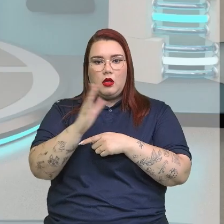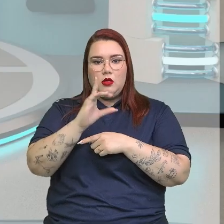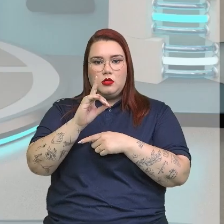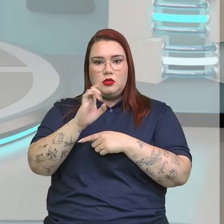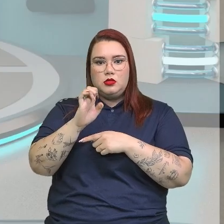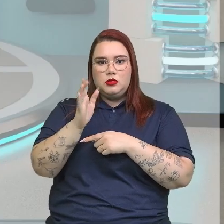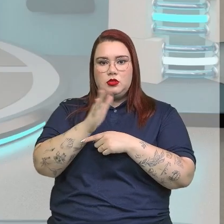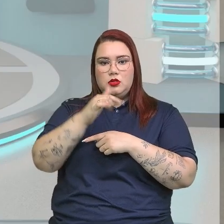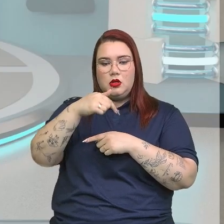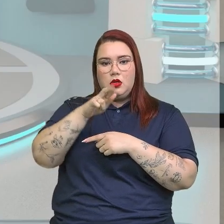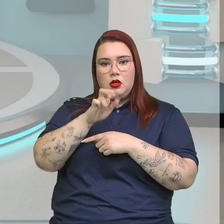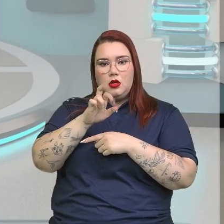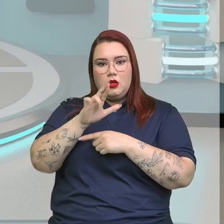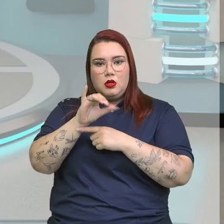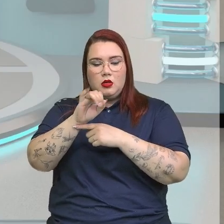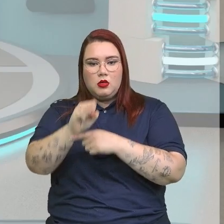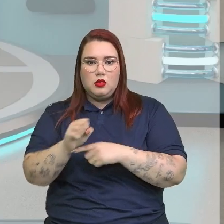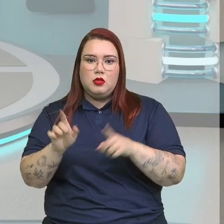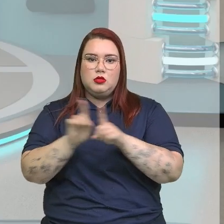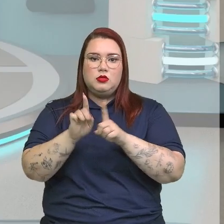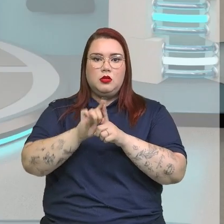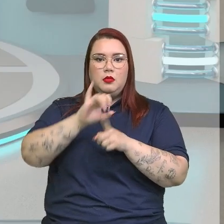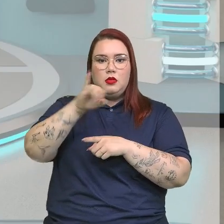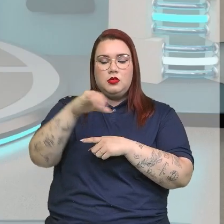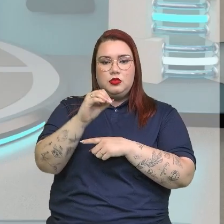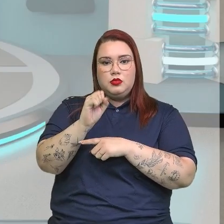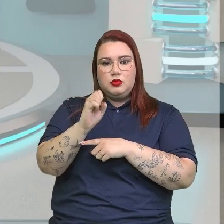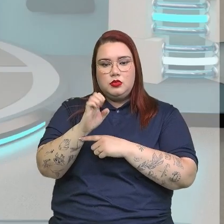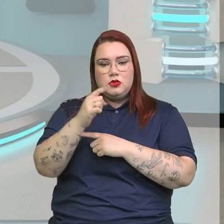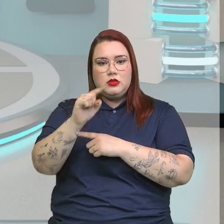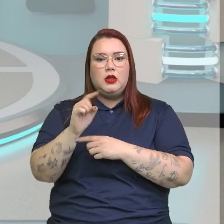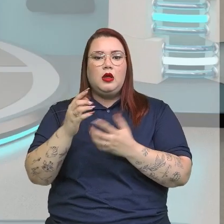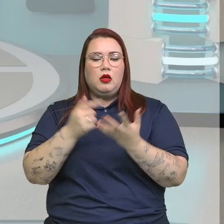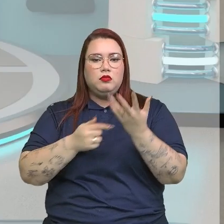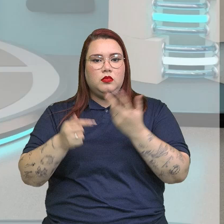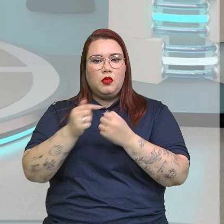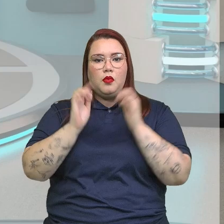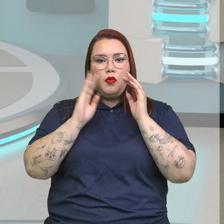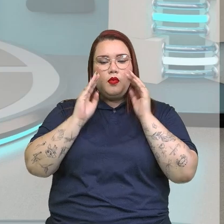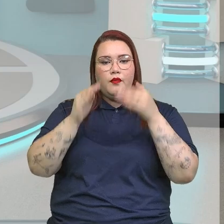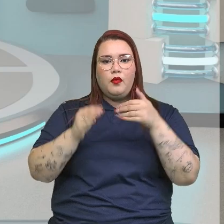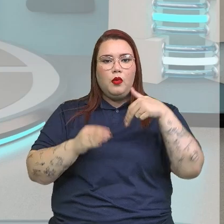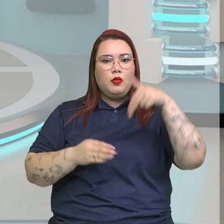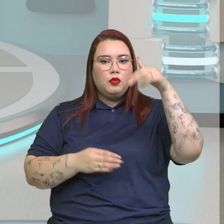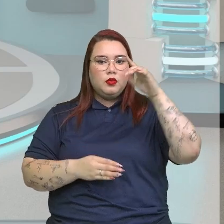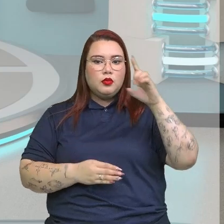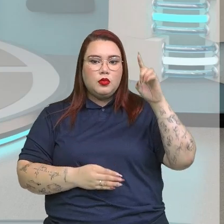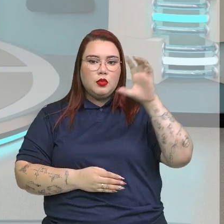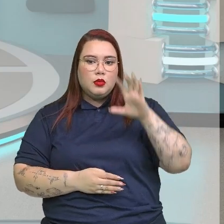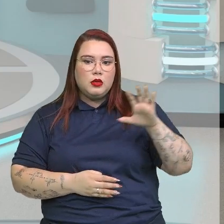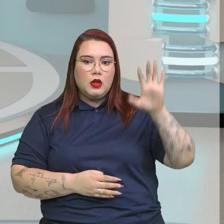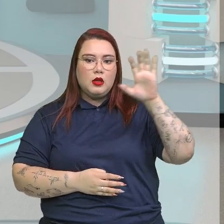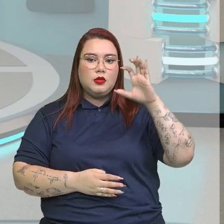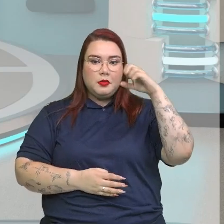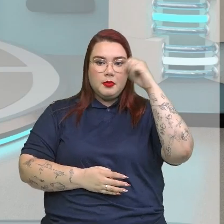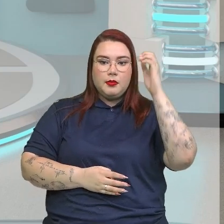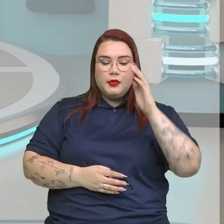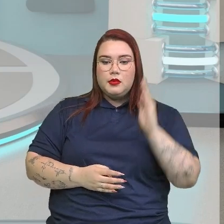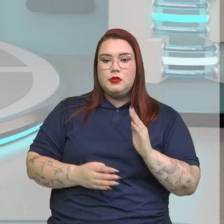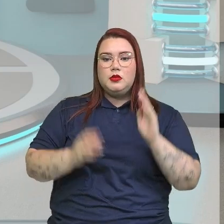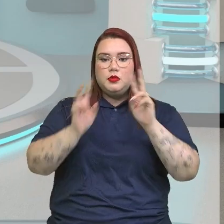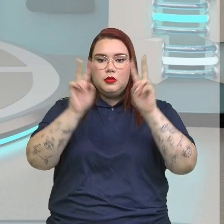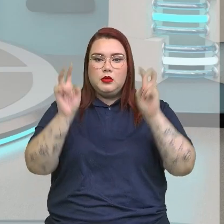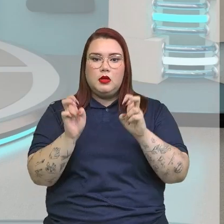aí voltaram a olhar justamente para o Nordeste brasileiro, trouxeram temáticas e também questões relacionadas